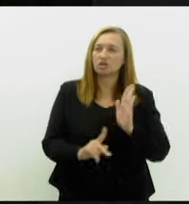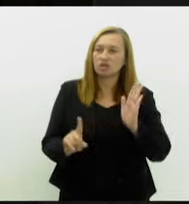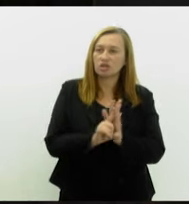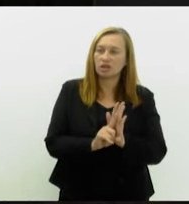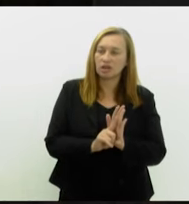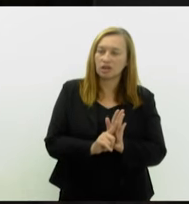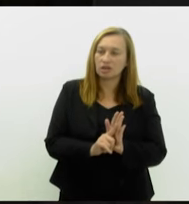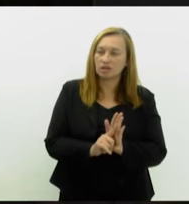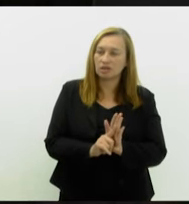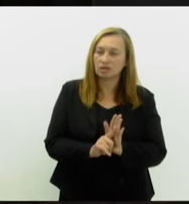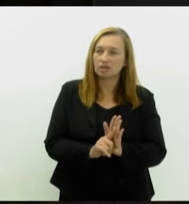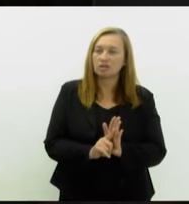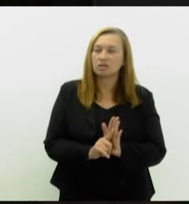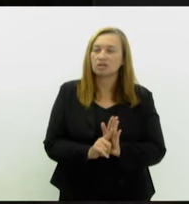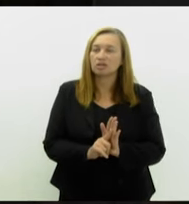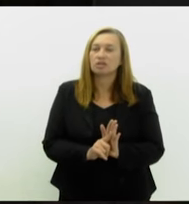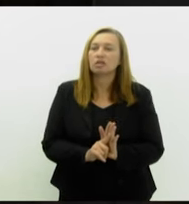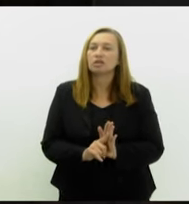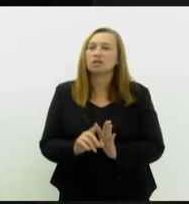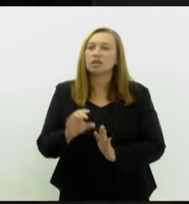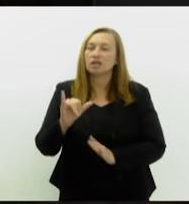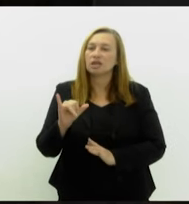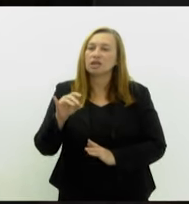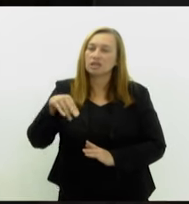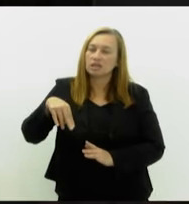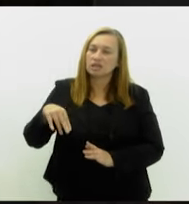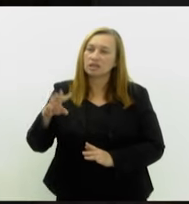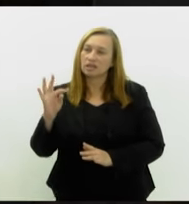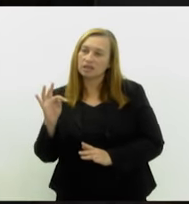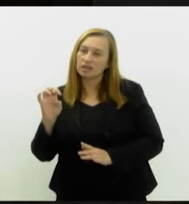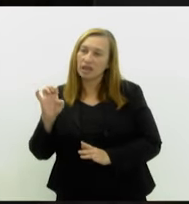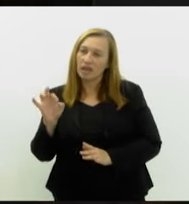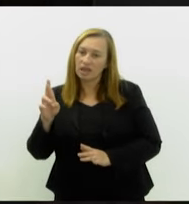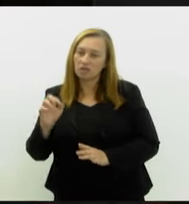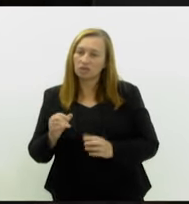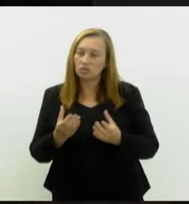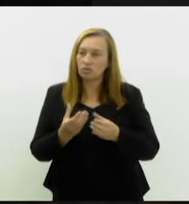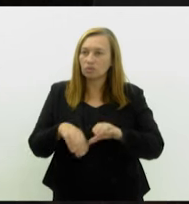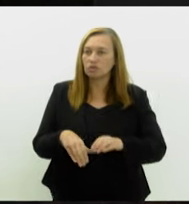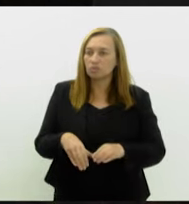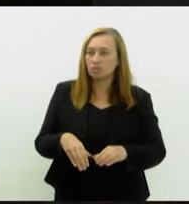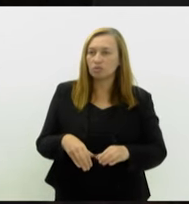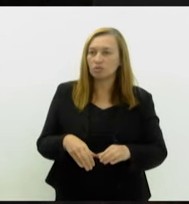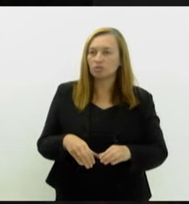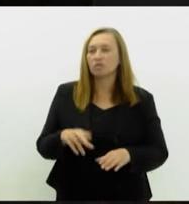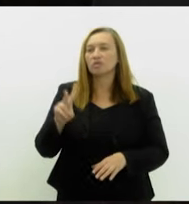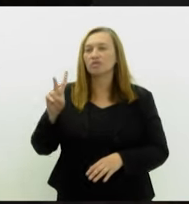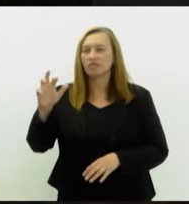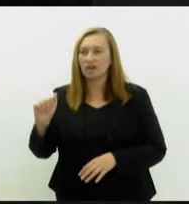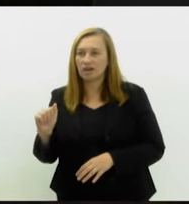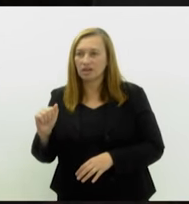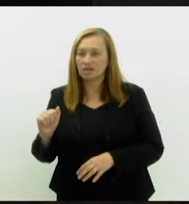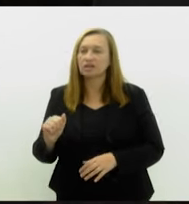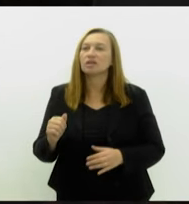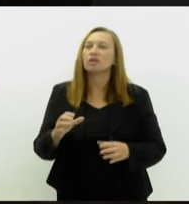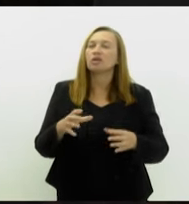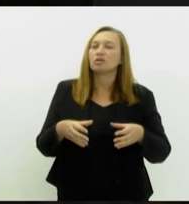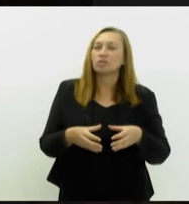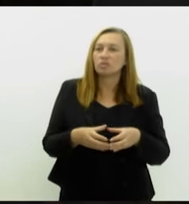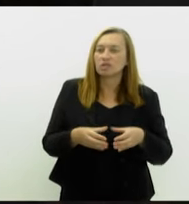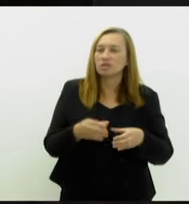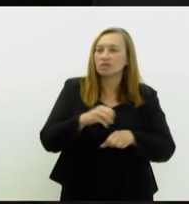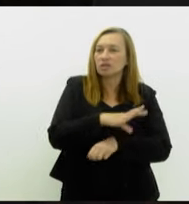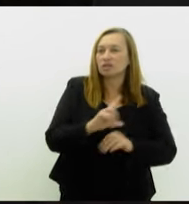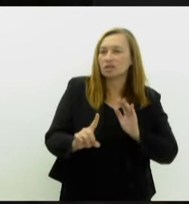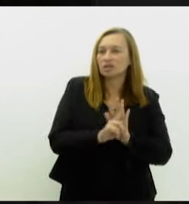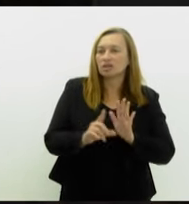Cartografia do Estado do Rio de Janeiro, ITERGE, a realizar concurso público para preenchimento dos cargos vagos. Parecer da Comissão de Indicações